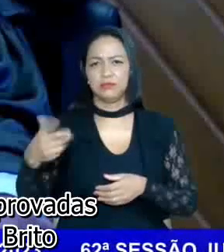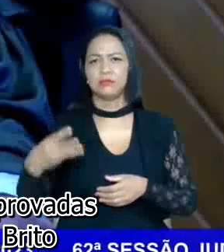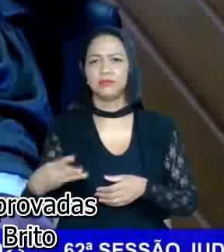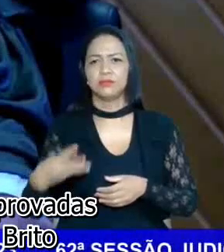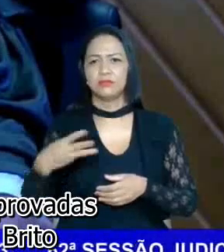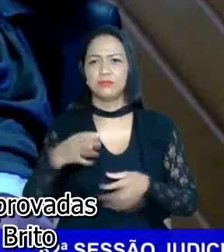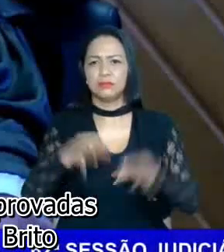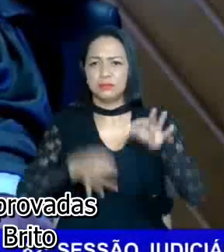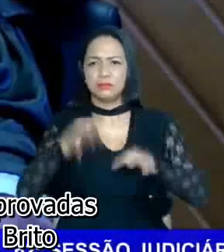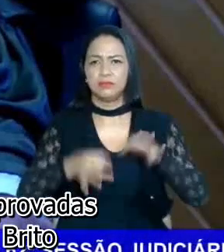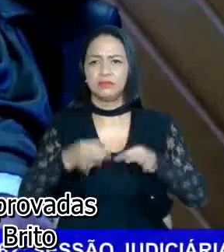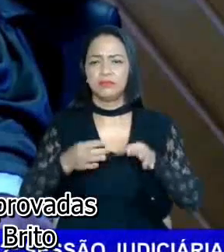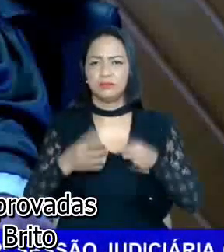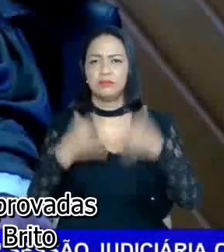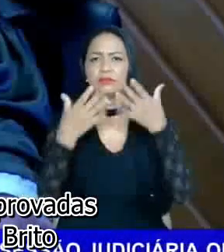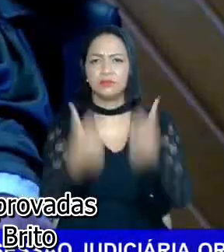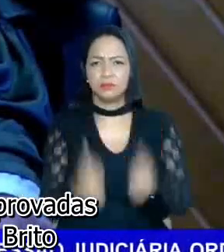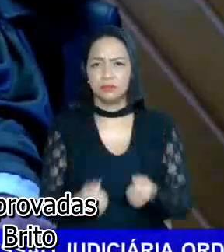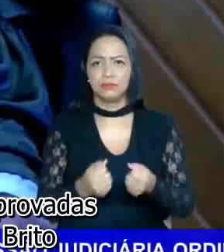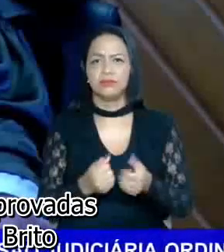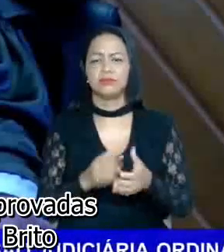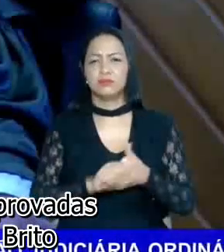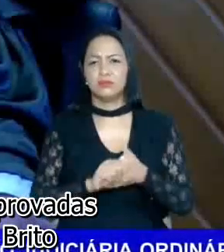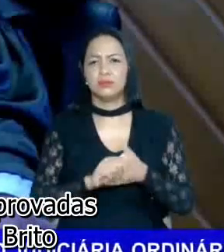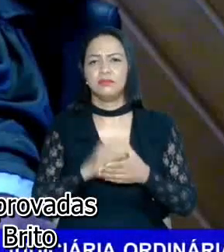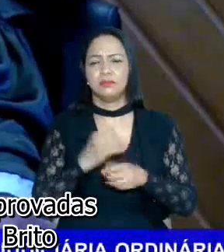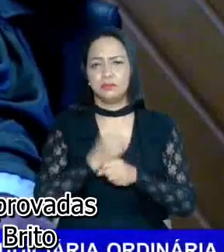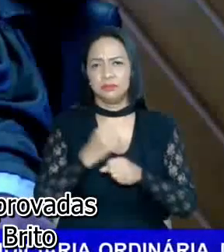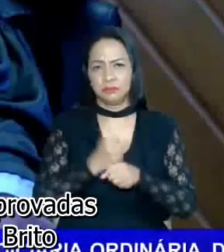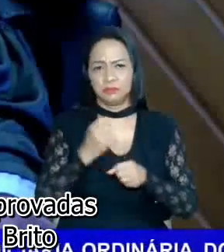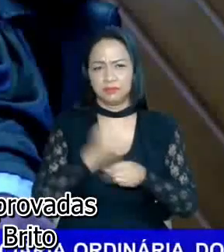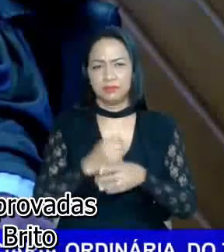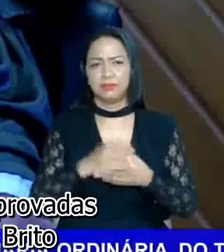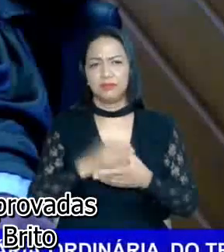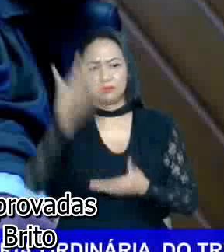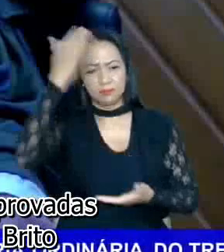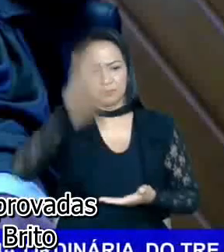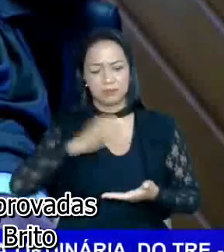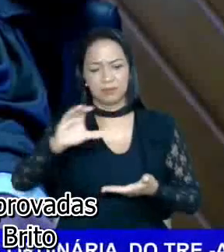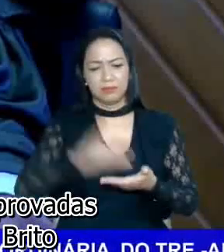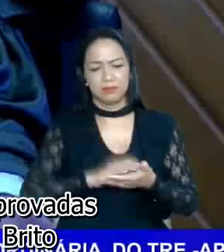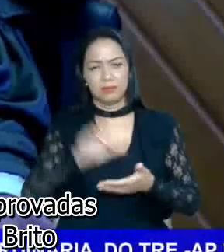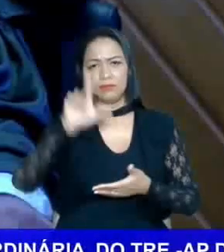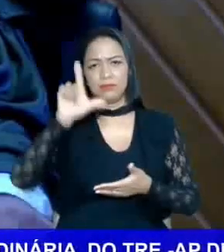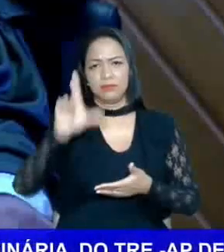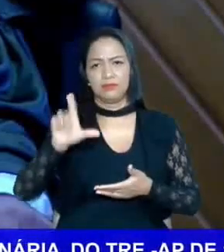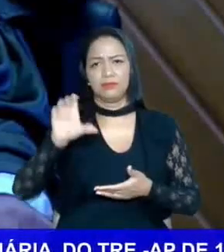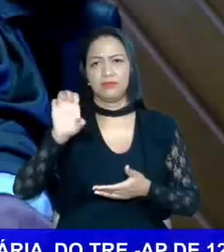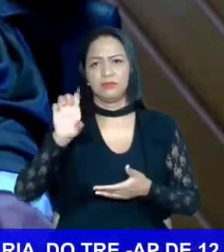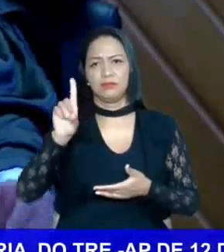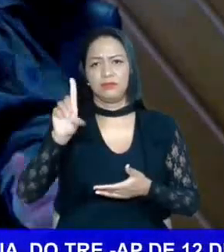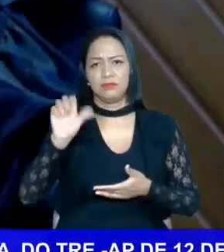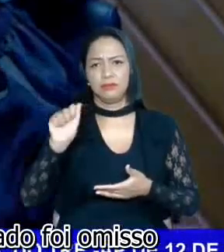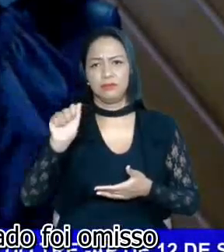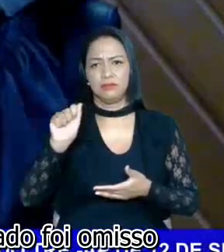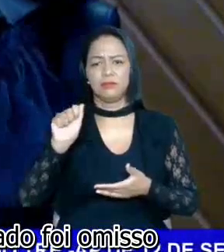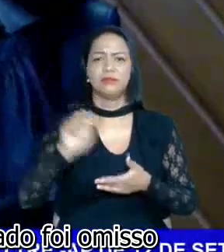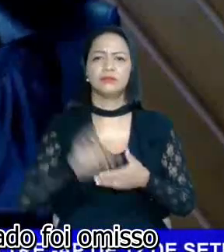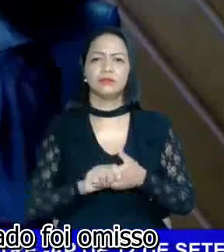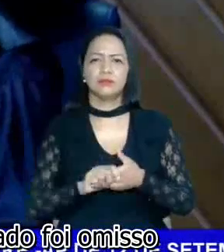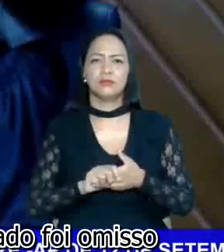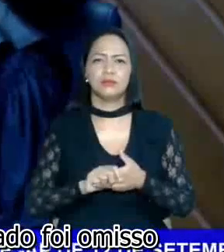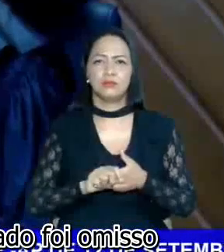foram julgadas, aprovadas com ressalvas as contas de Leda Maria Sadala Brito.